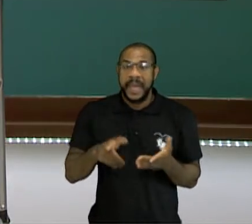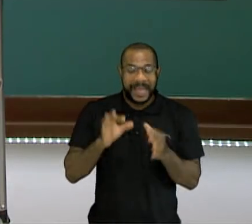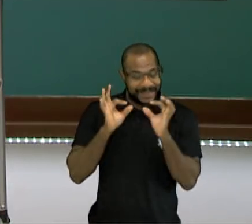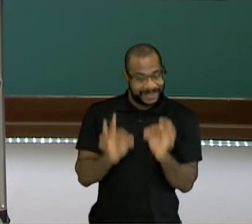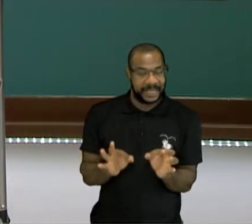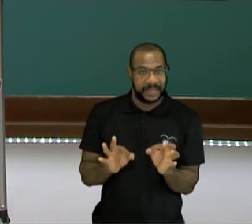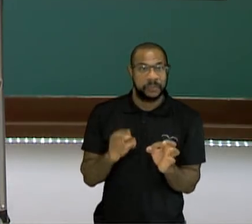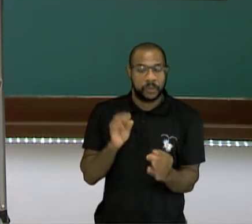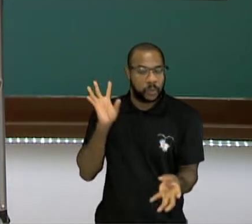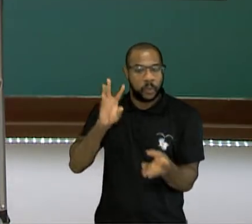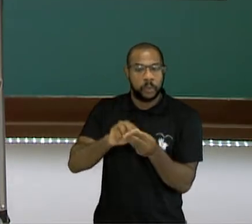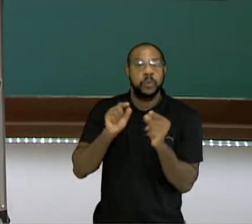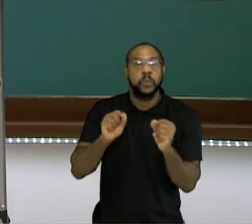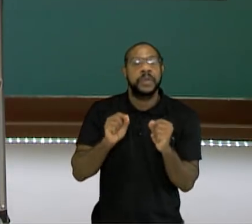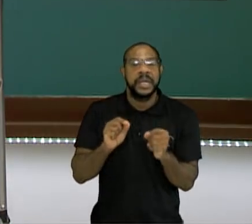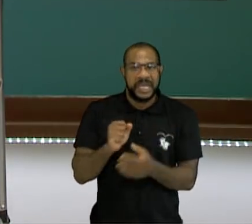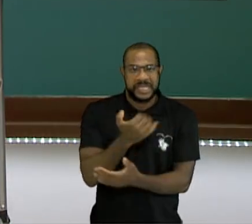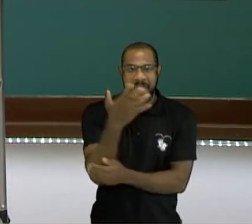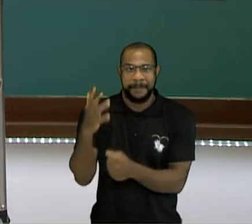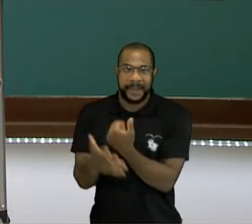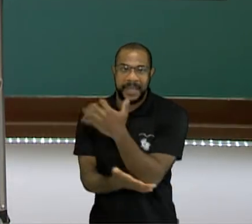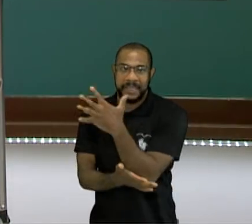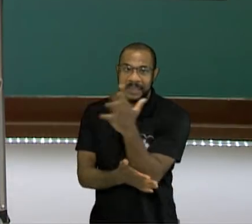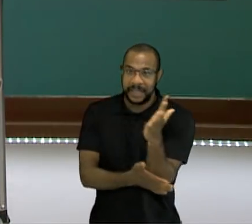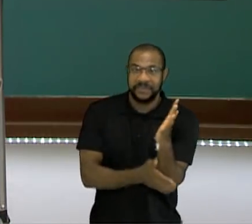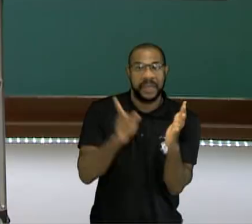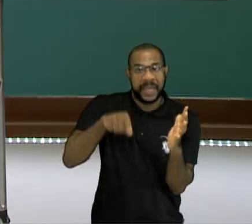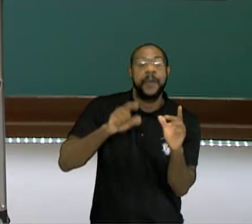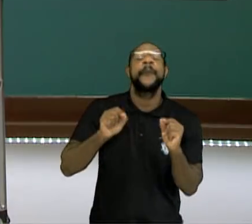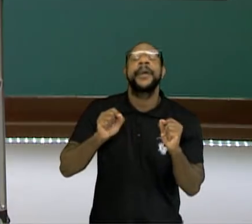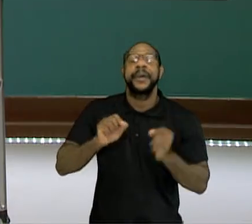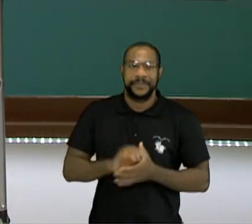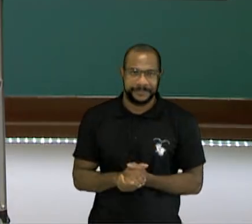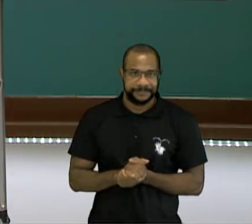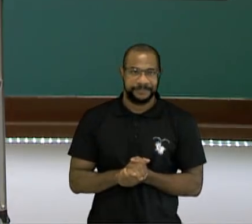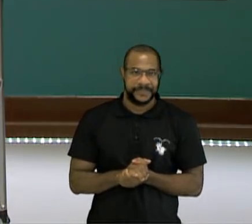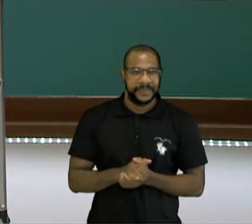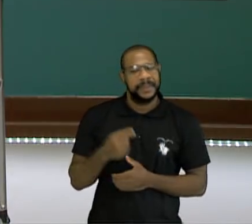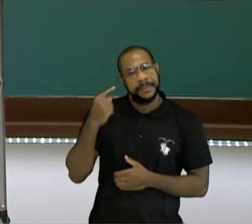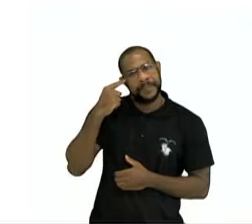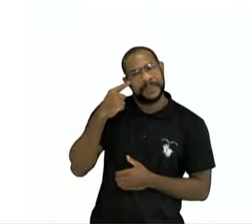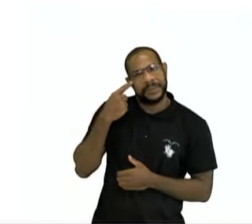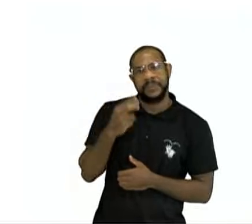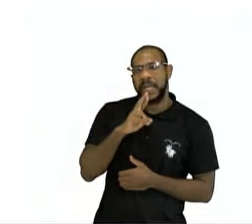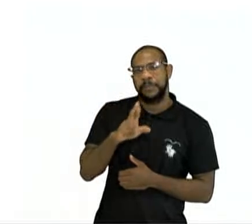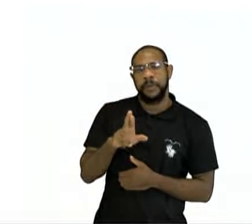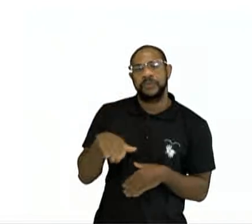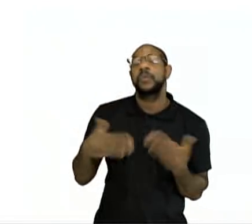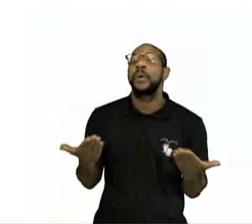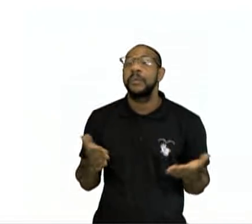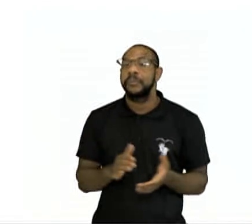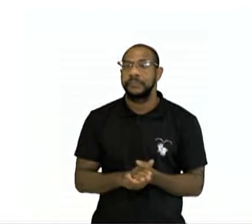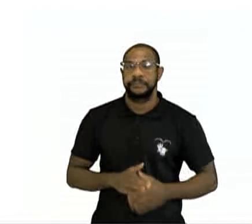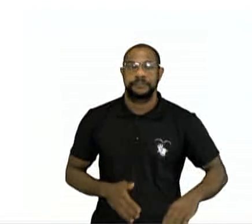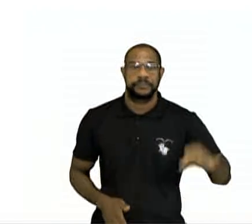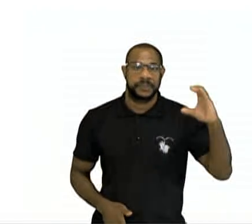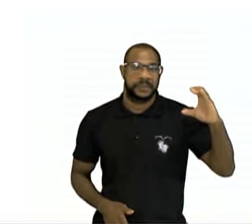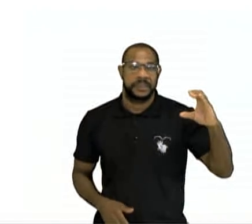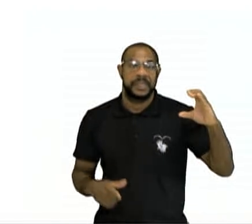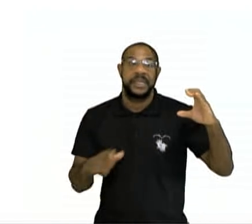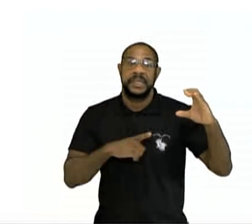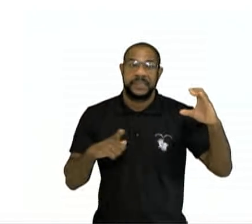correto concluir que a paisagem é? Então, pensando ali na resposta, possui